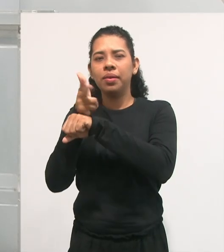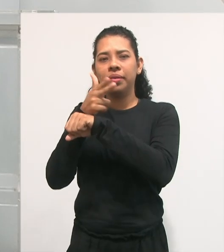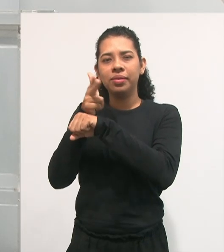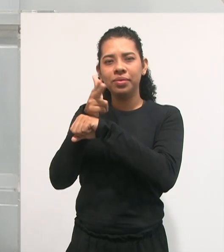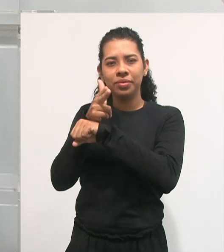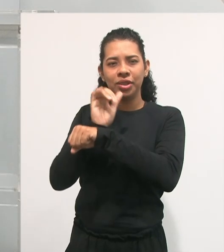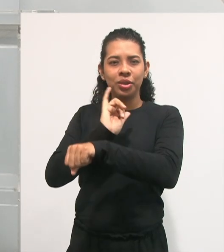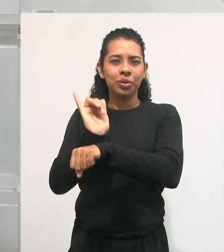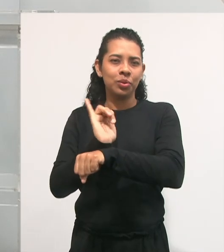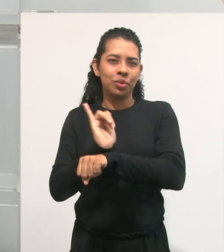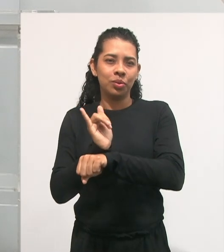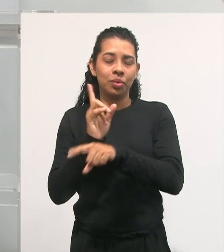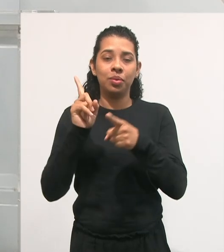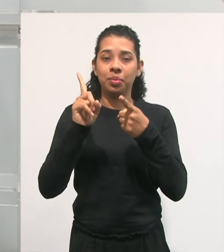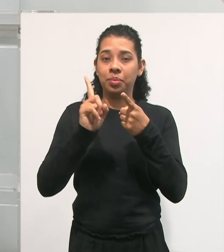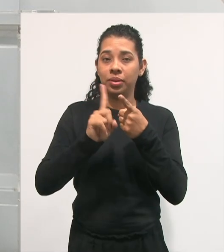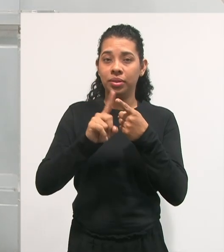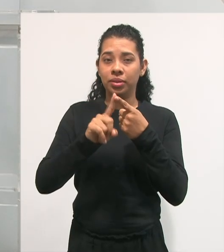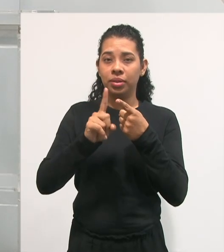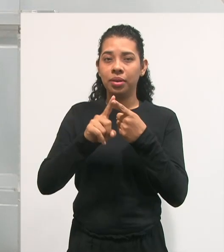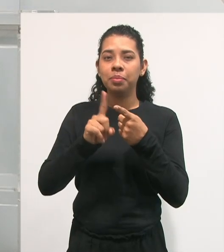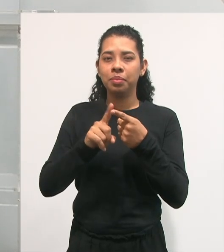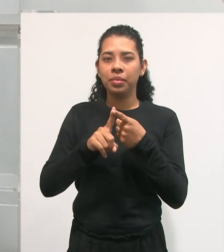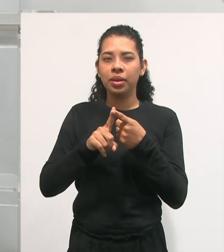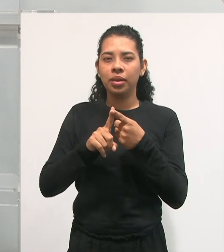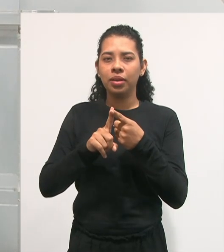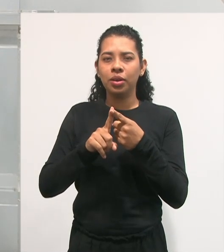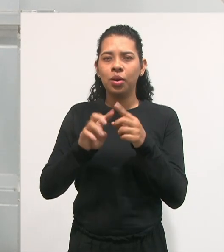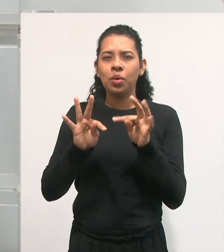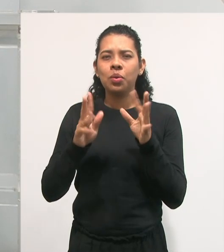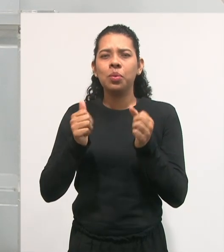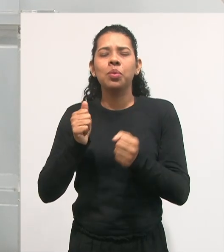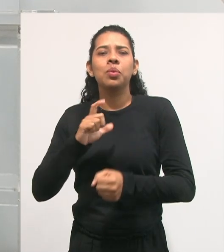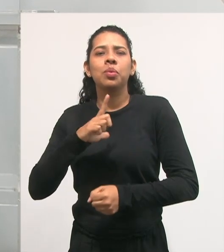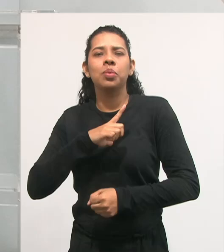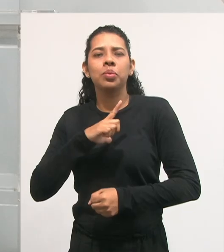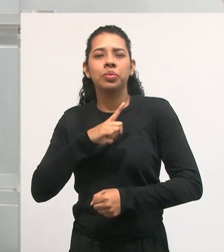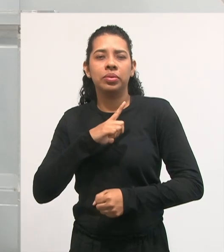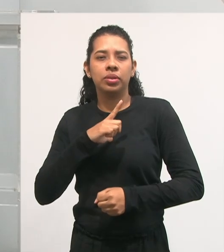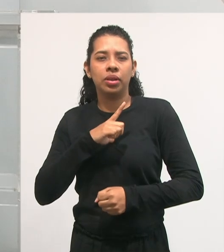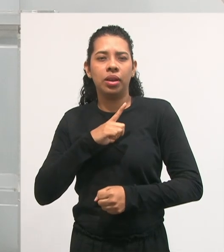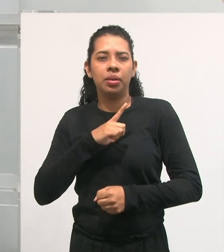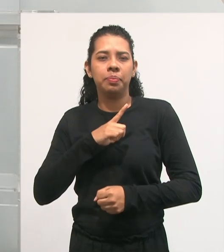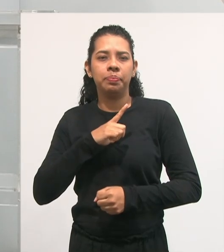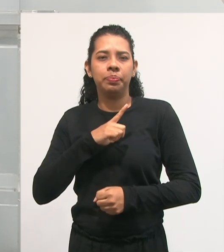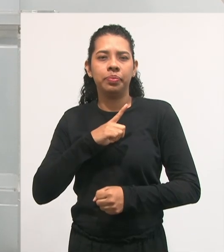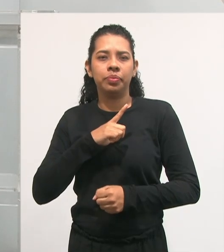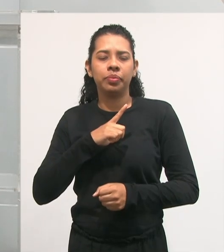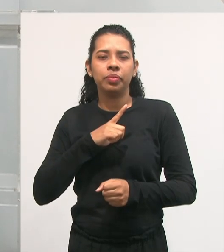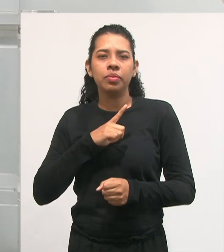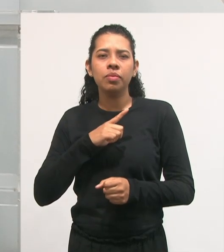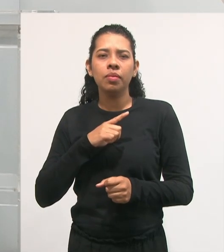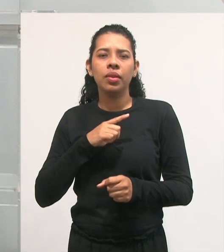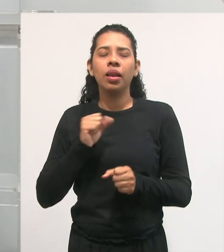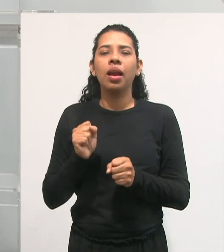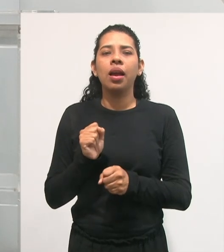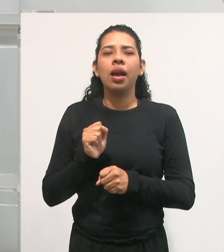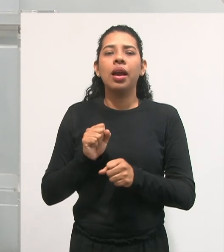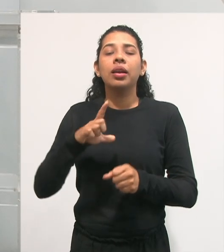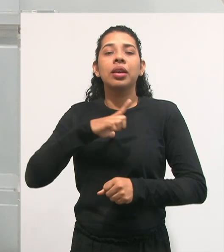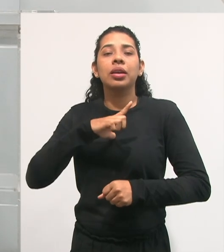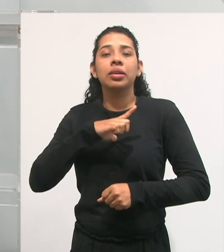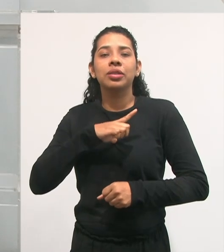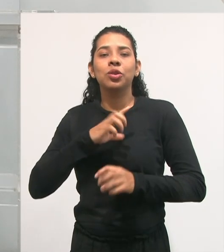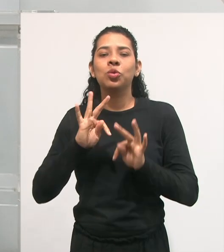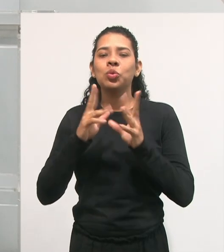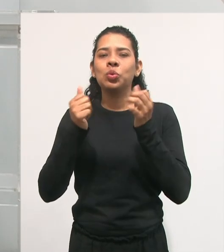YouTube, ou ainda por meio de uma thread, né, que é o que chamam daquele... de uma linha, né, do